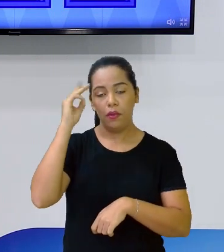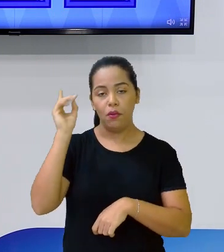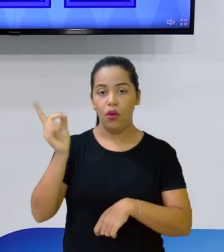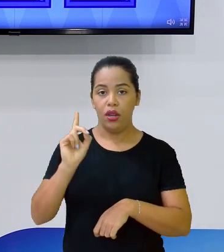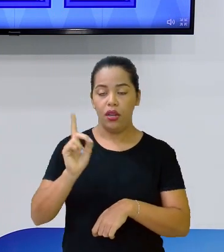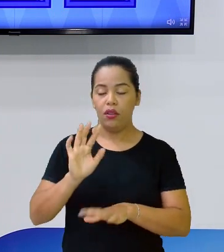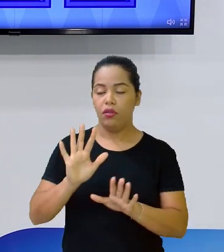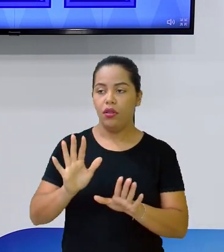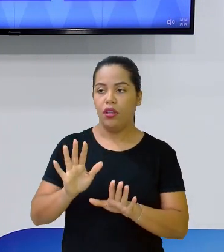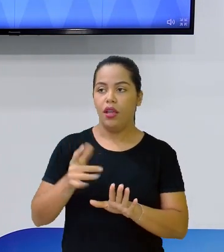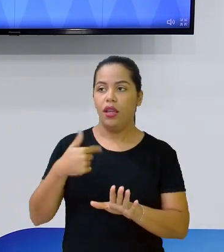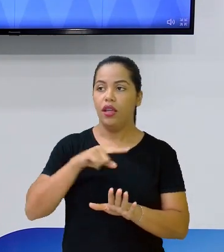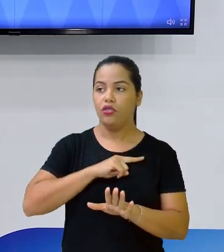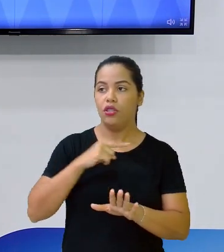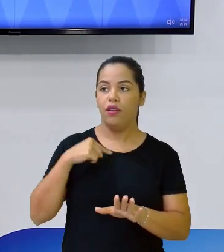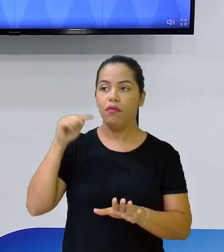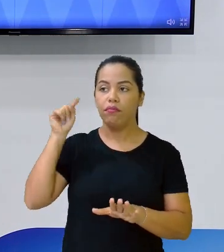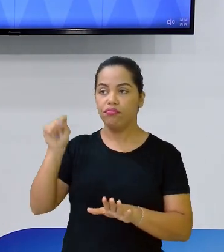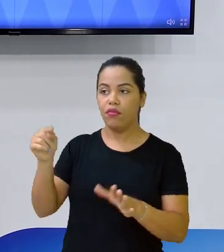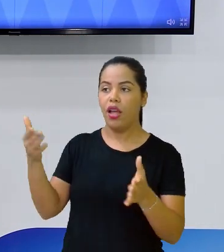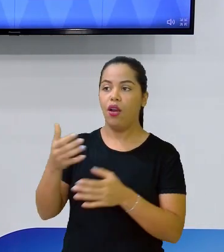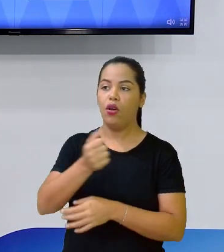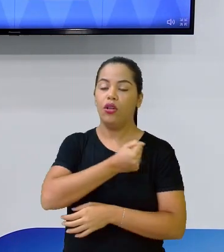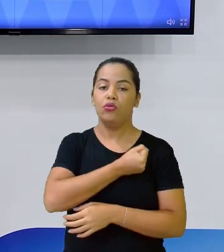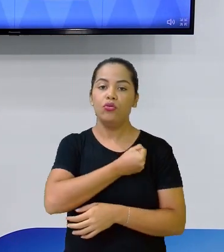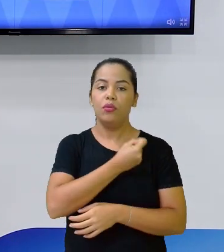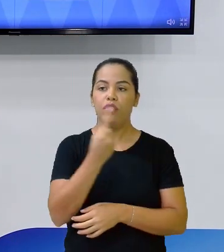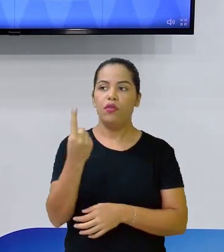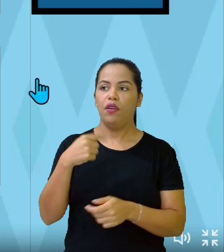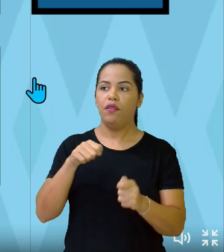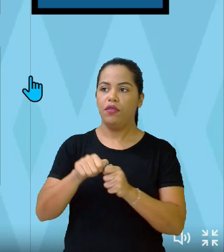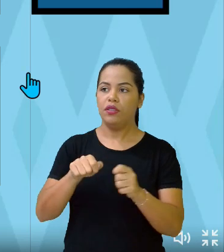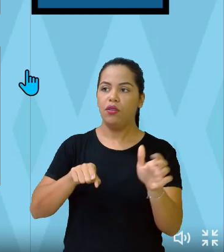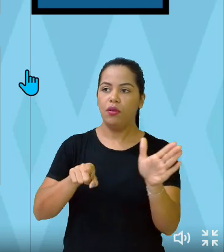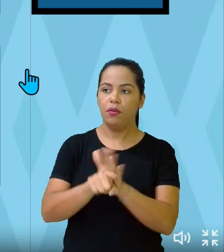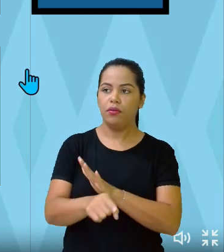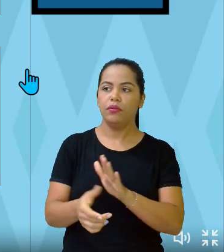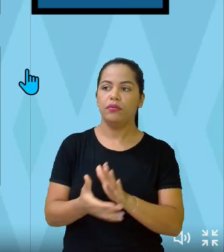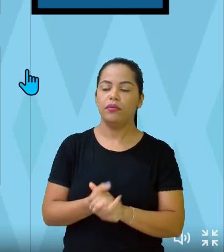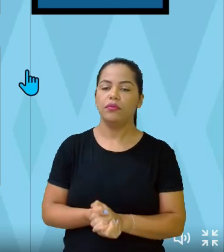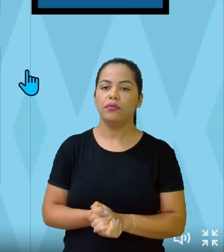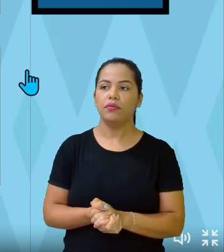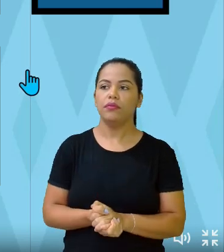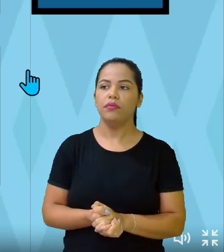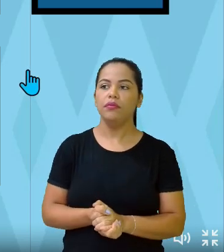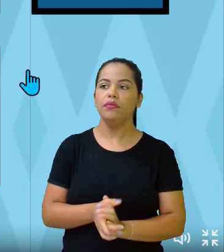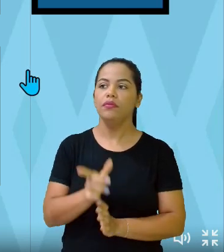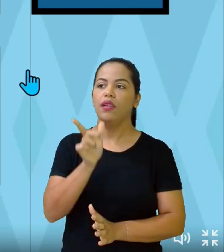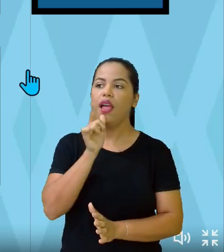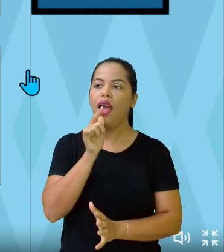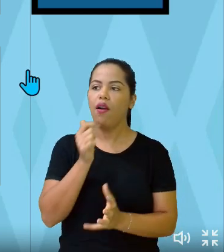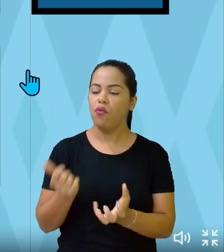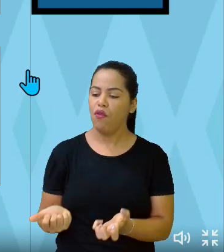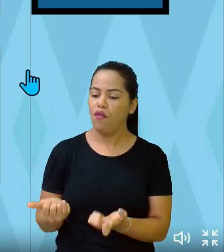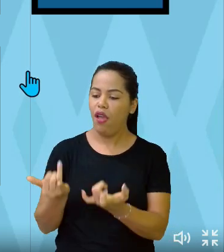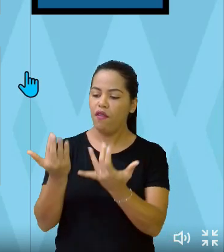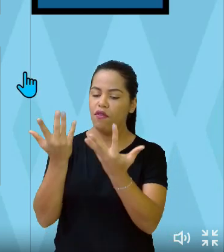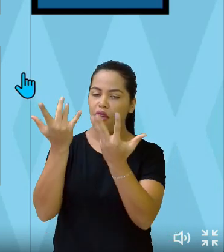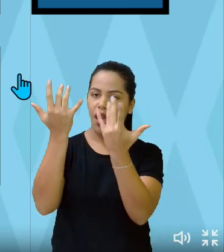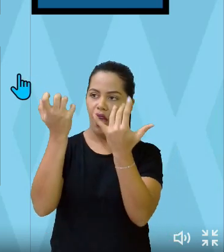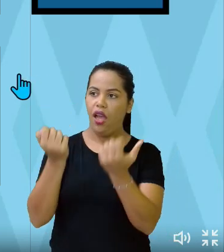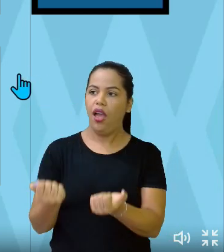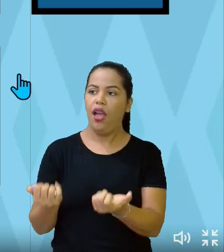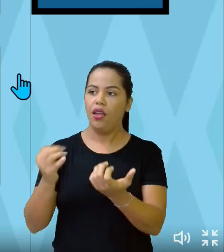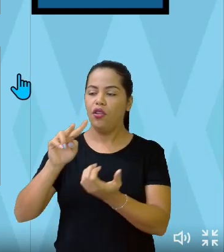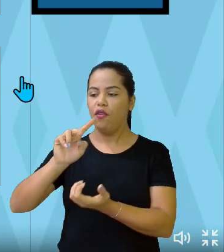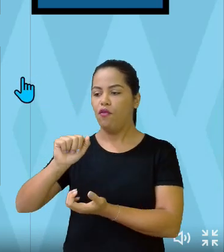vai apertar aqui, por exemplo, no número 1 e ele vai fazer uma pergunta, ó. Água fervendo solta um vapor. Esse estado